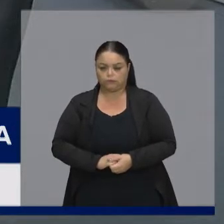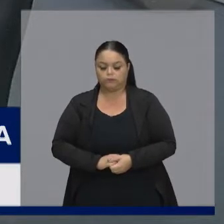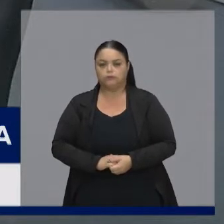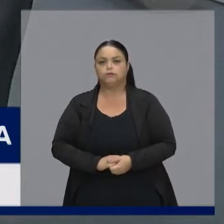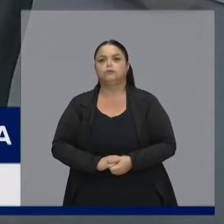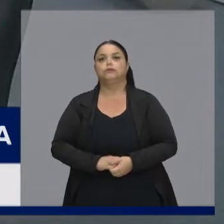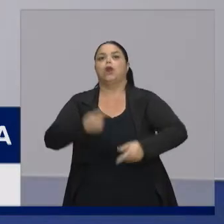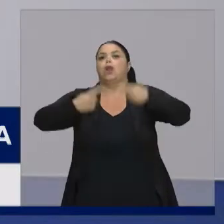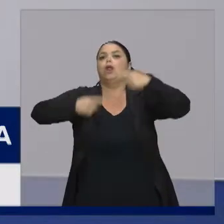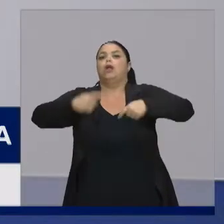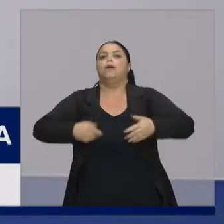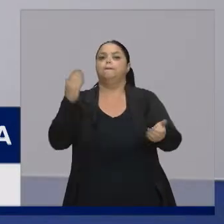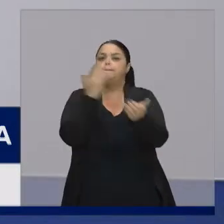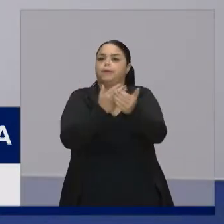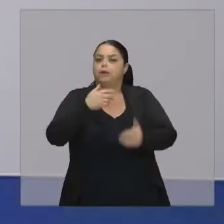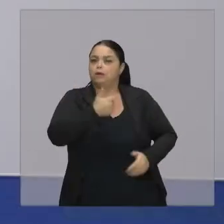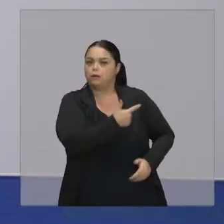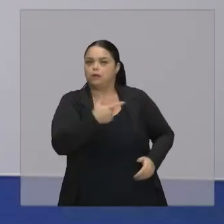Em discussão, o processo